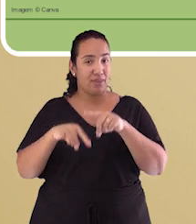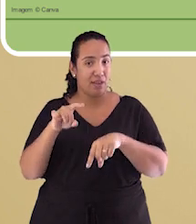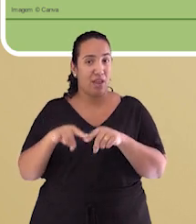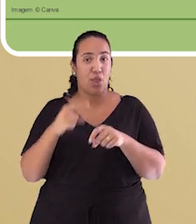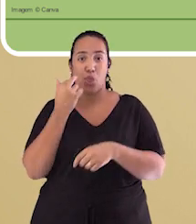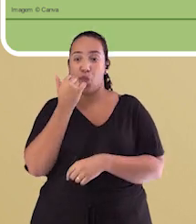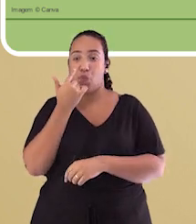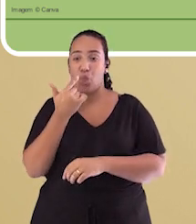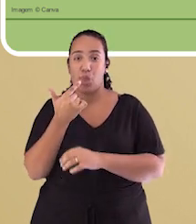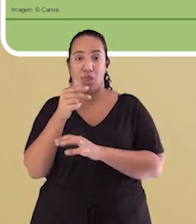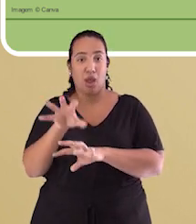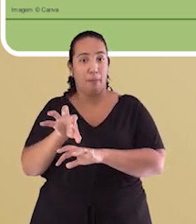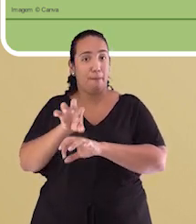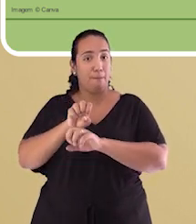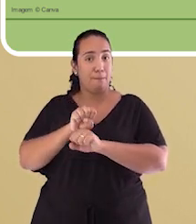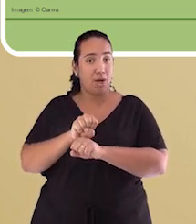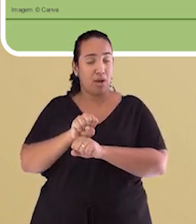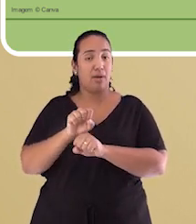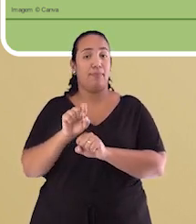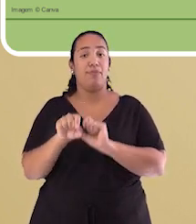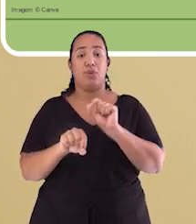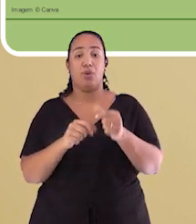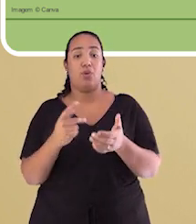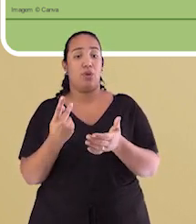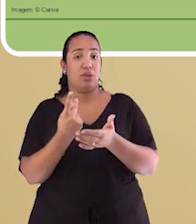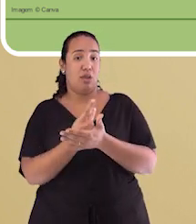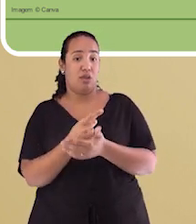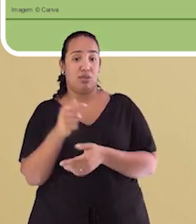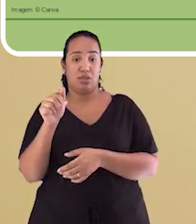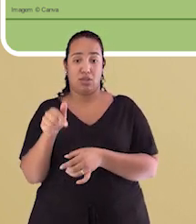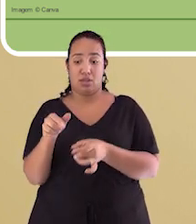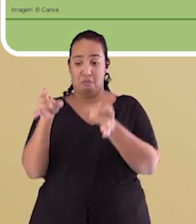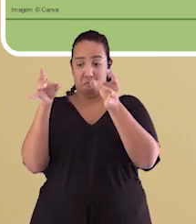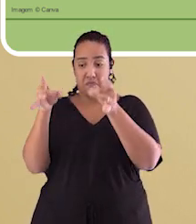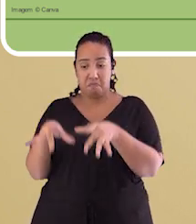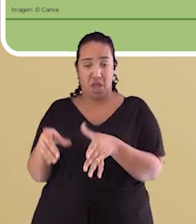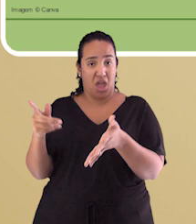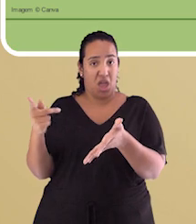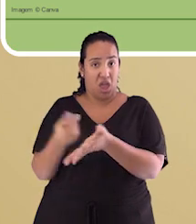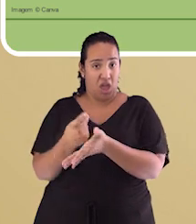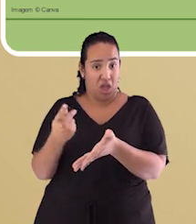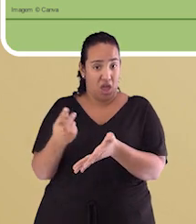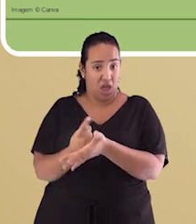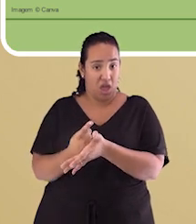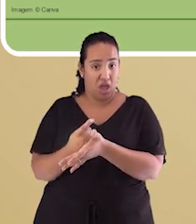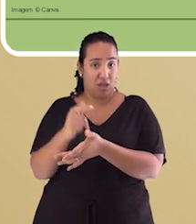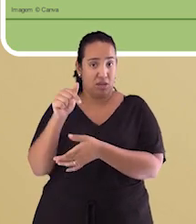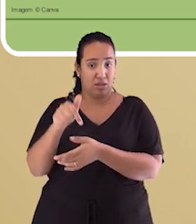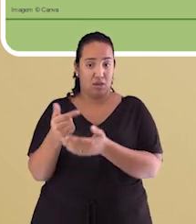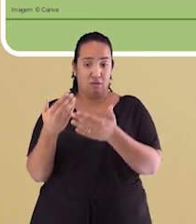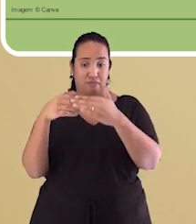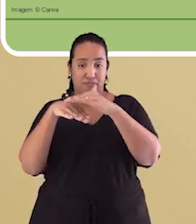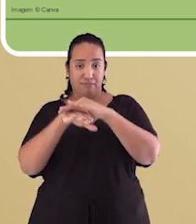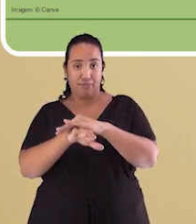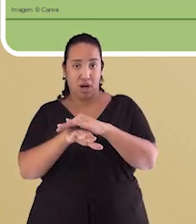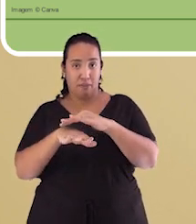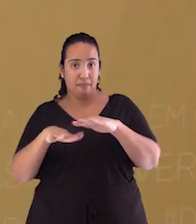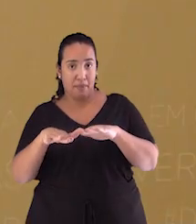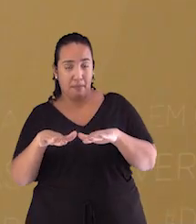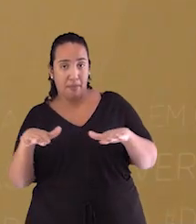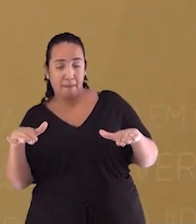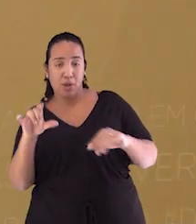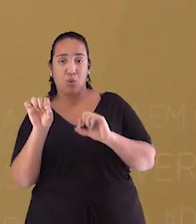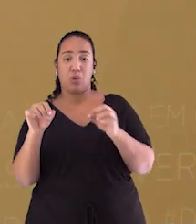os nutrientes adequados e diminuir o descarte incorreto desses materiais em aterros e lixões,